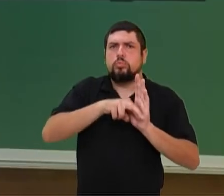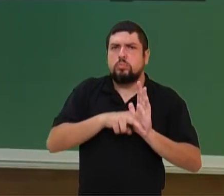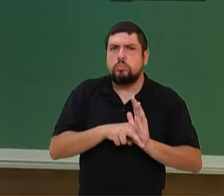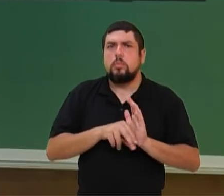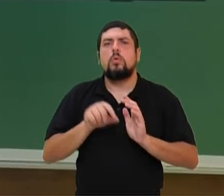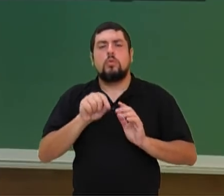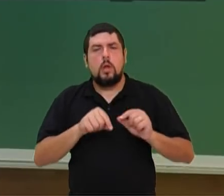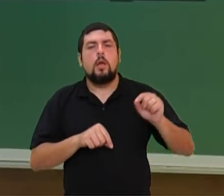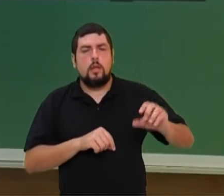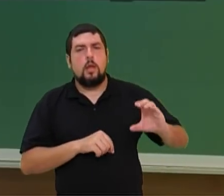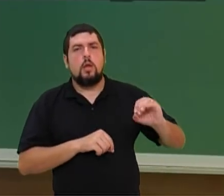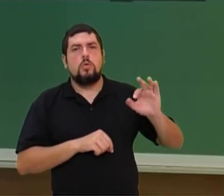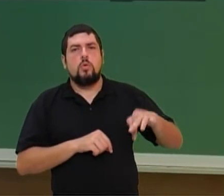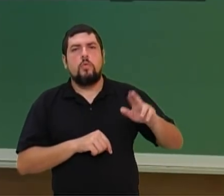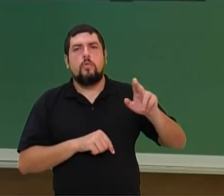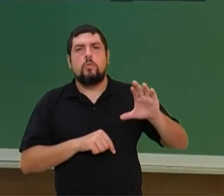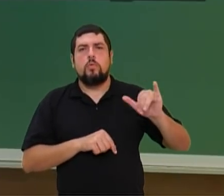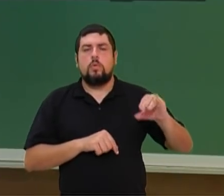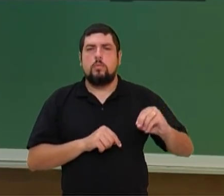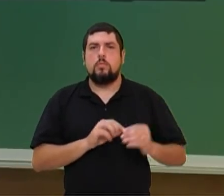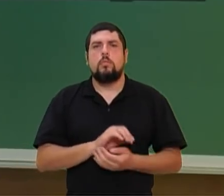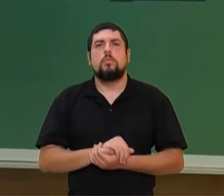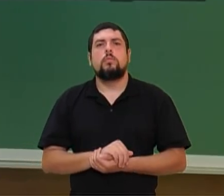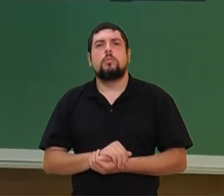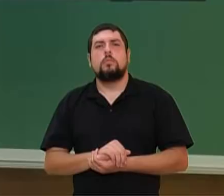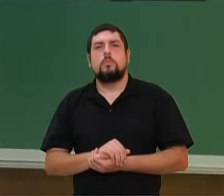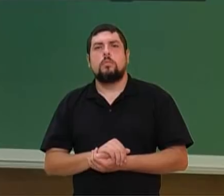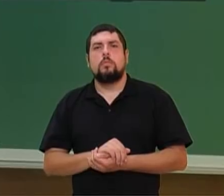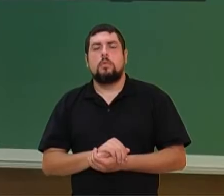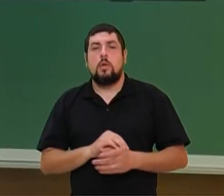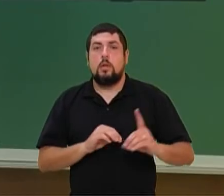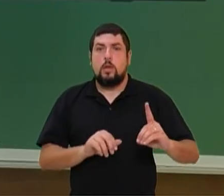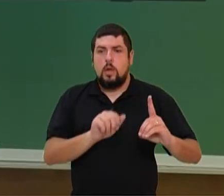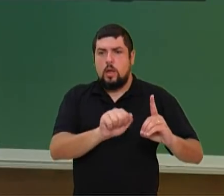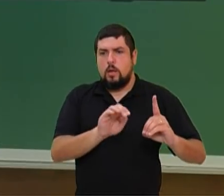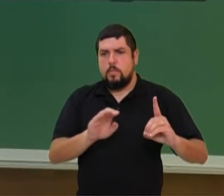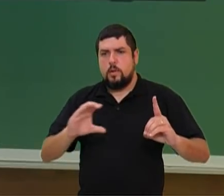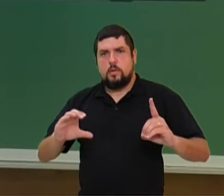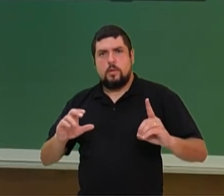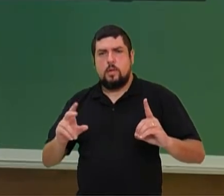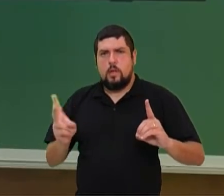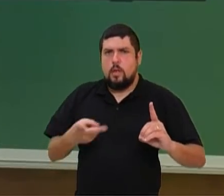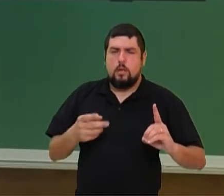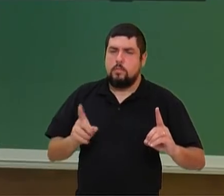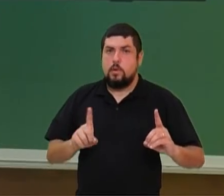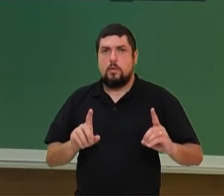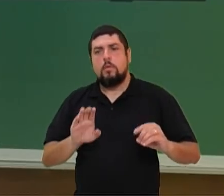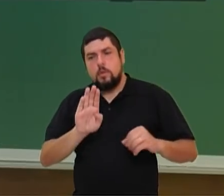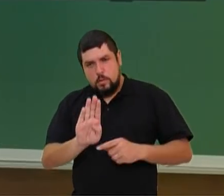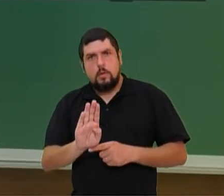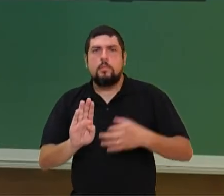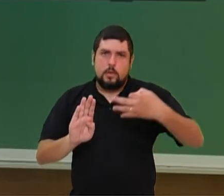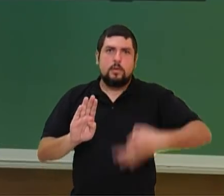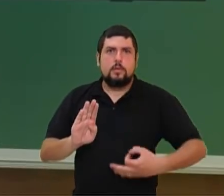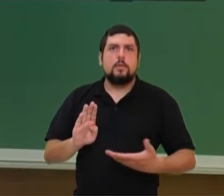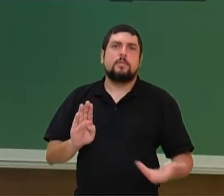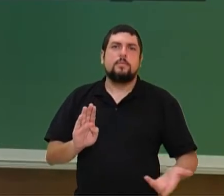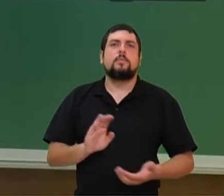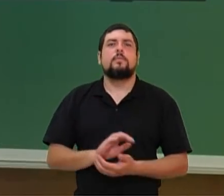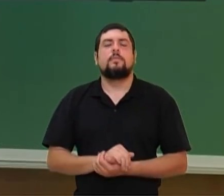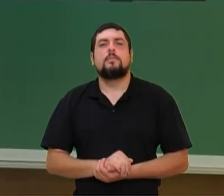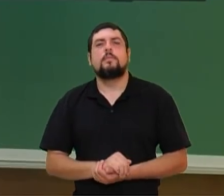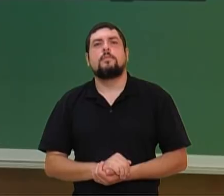próprio Confúcio, né? Então, nenhuma das alternativas está correta? Errado, porque estaria a letra B, que seria a